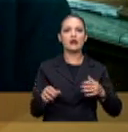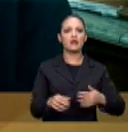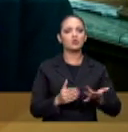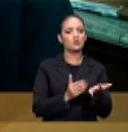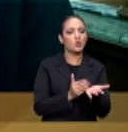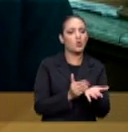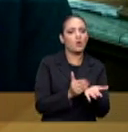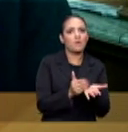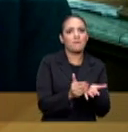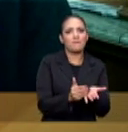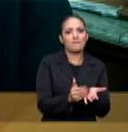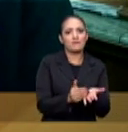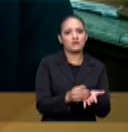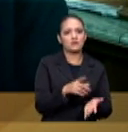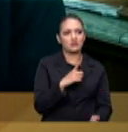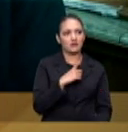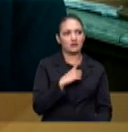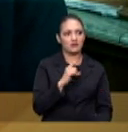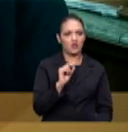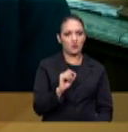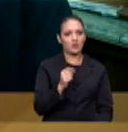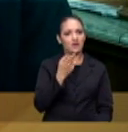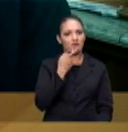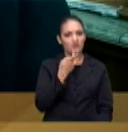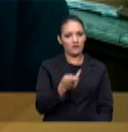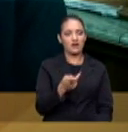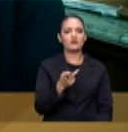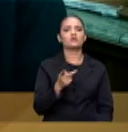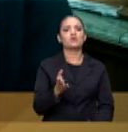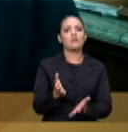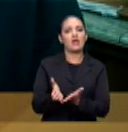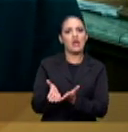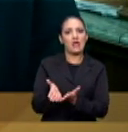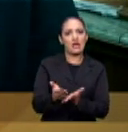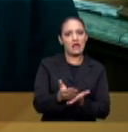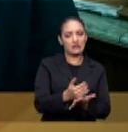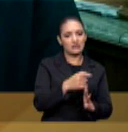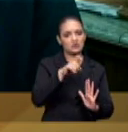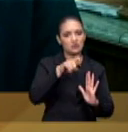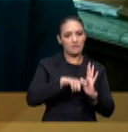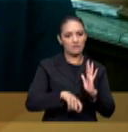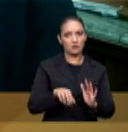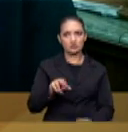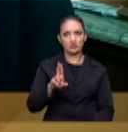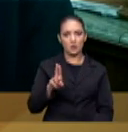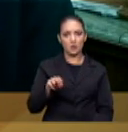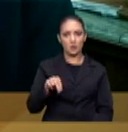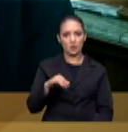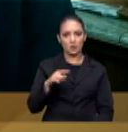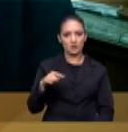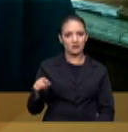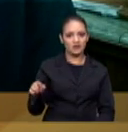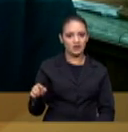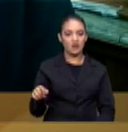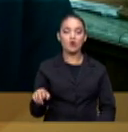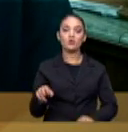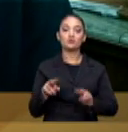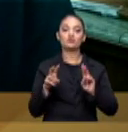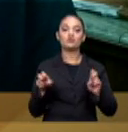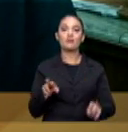do preceito, a revelar a arrecadação do imposto da União sobre